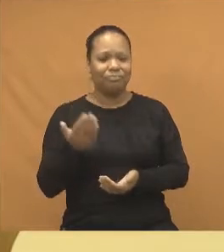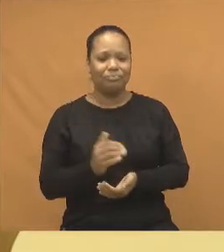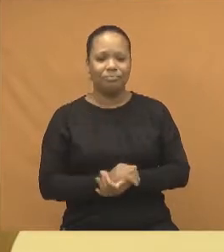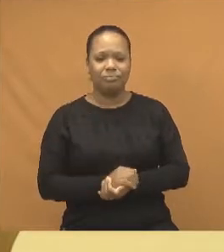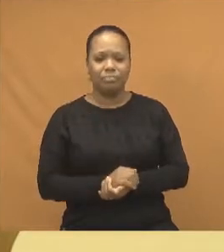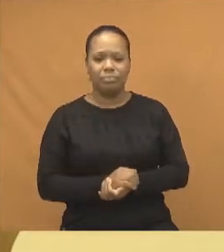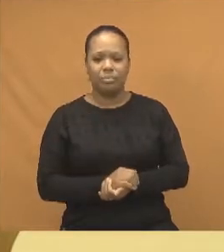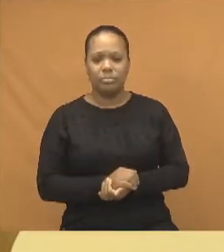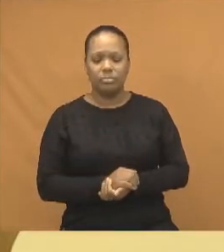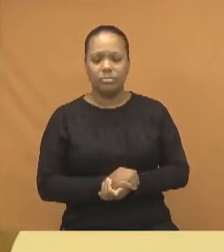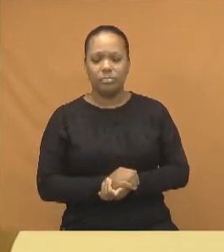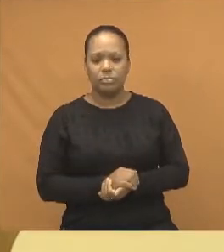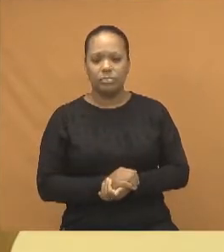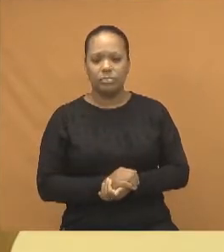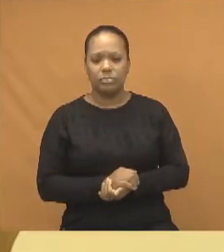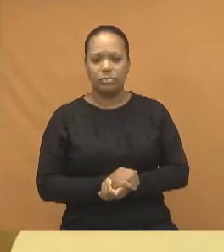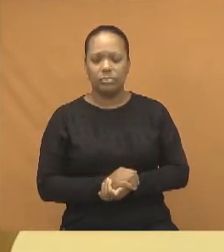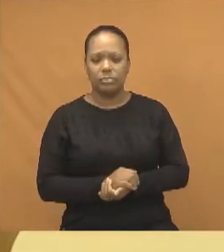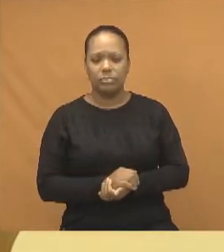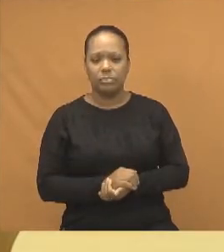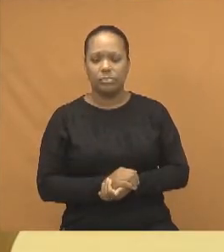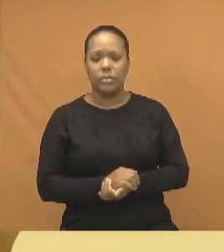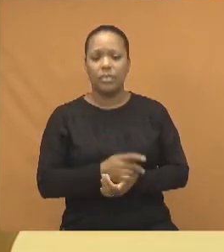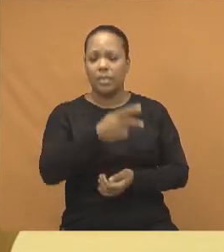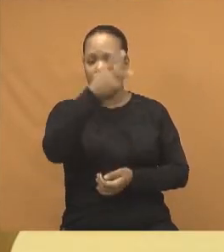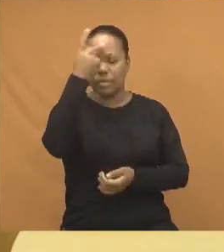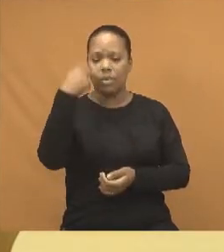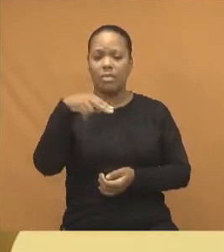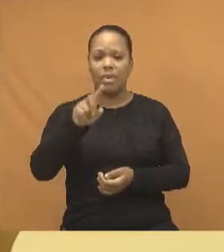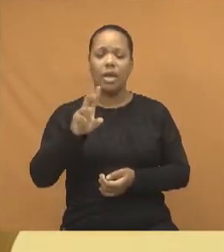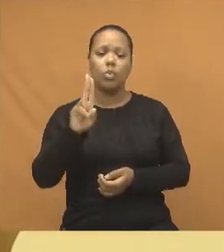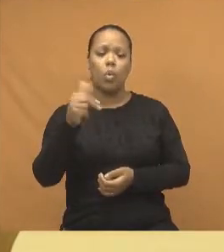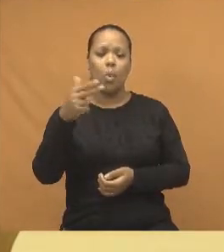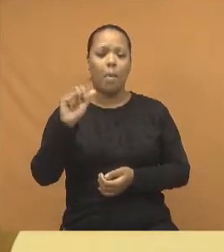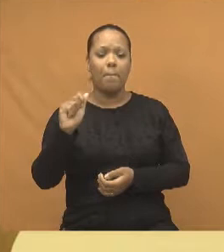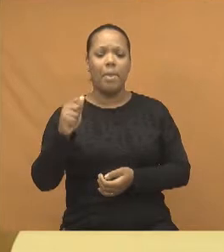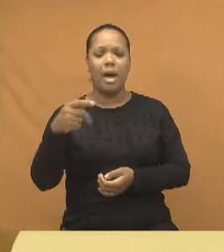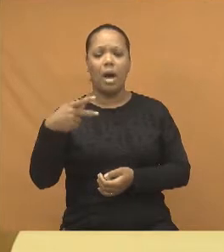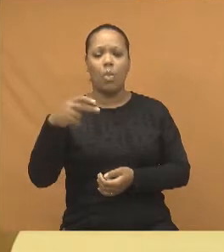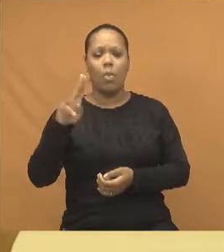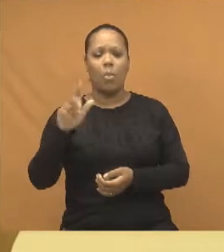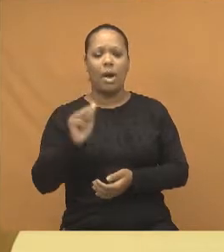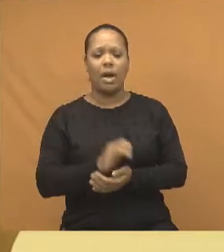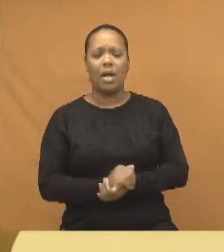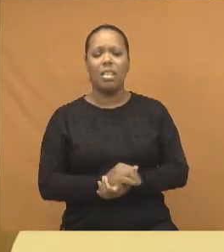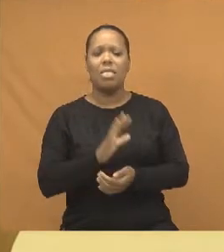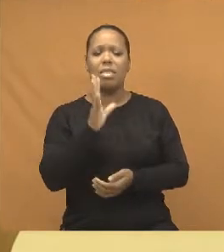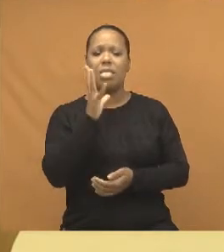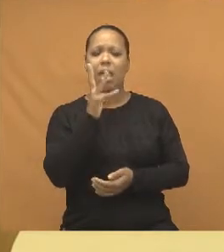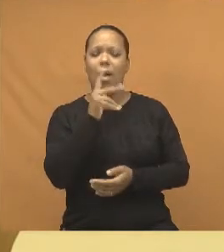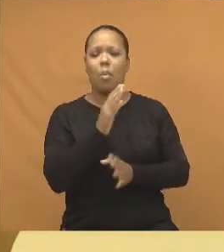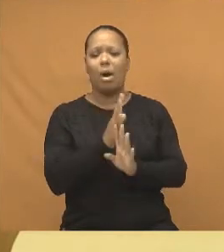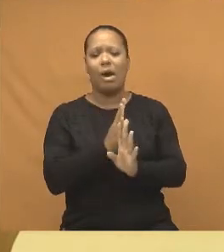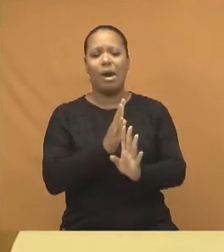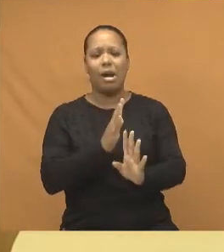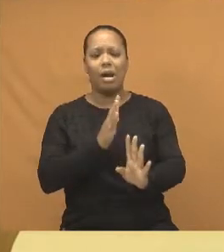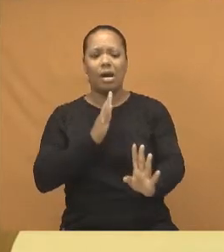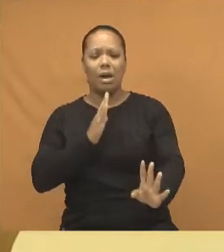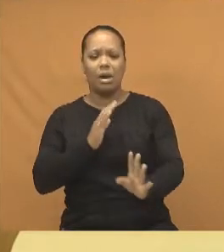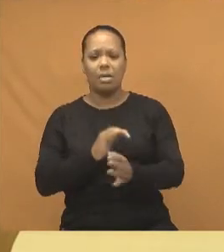E aí, quanto de gente tem aqui no Dr. Telmo de Almeida Cruz, vereador, não aguento mais a demora que está aqui.